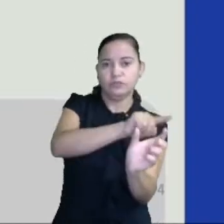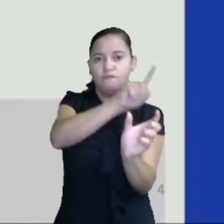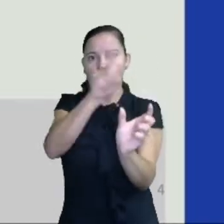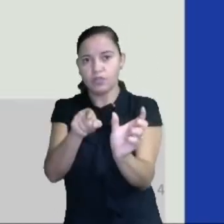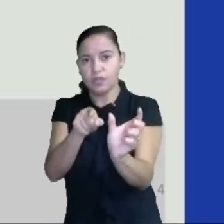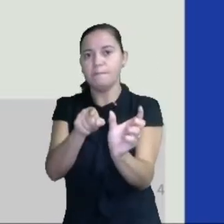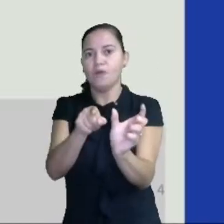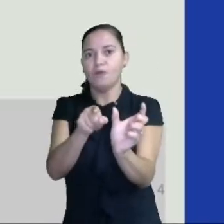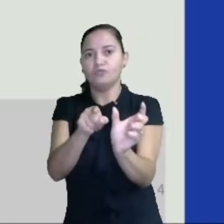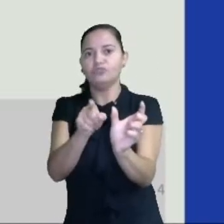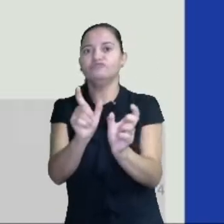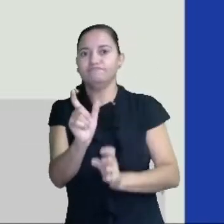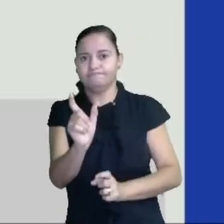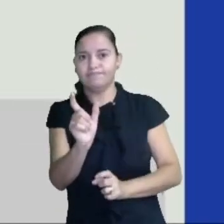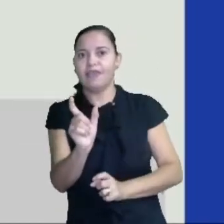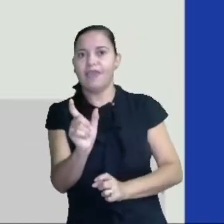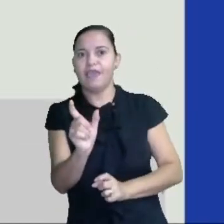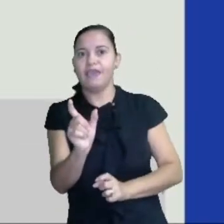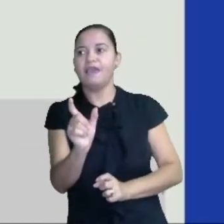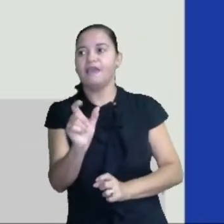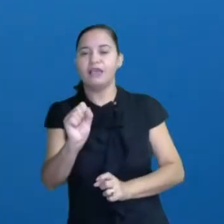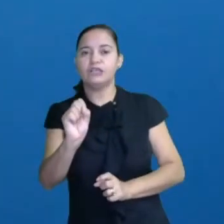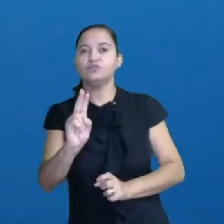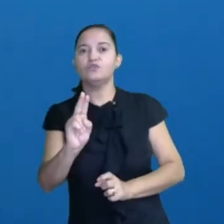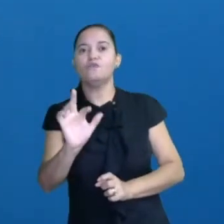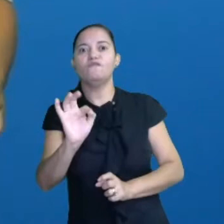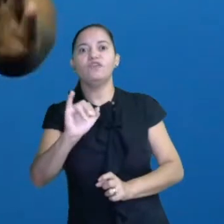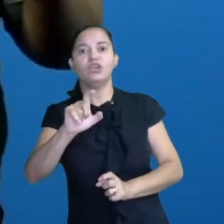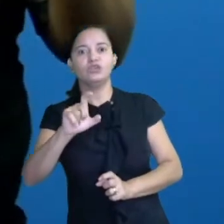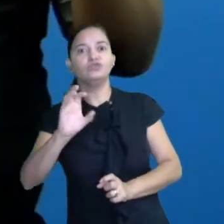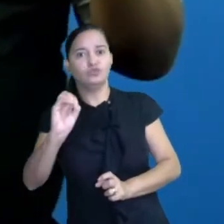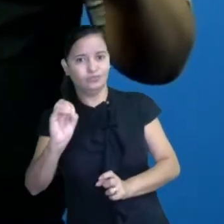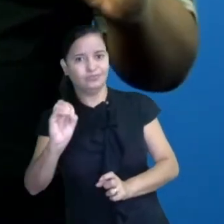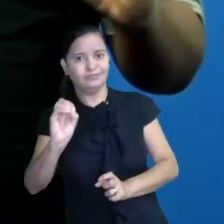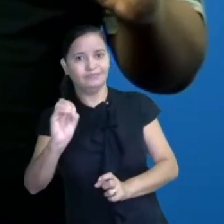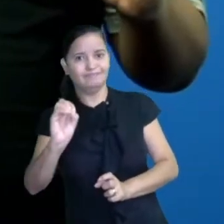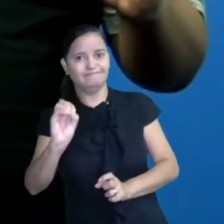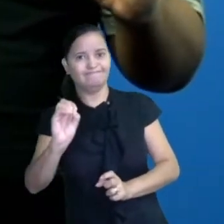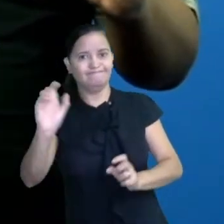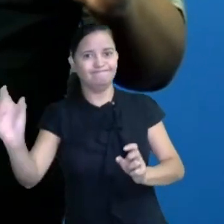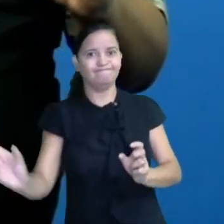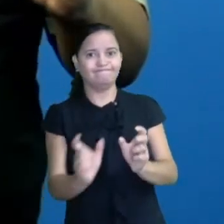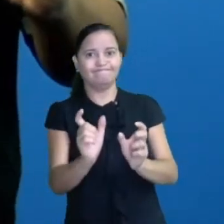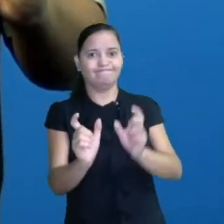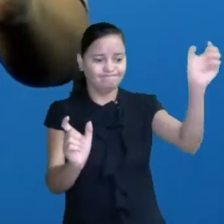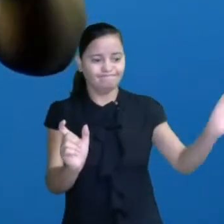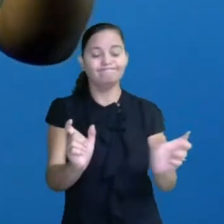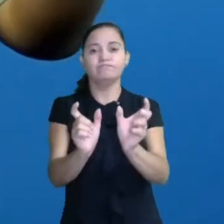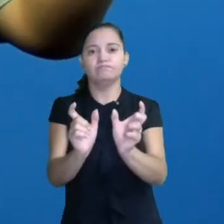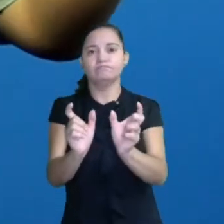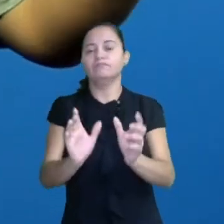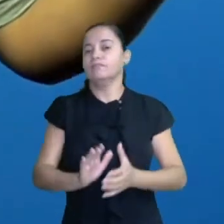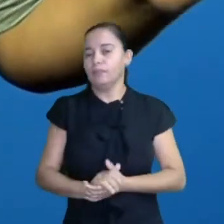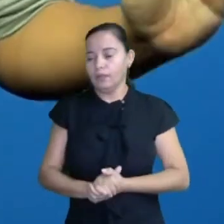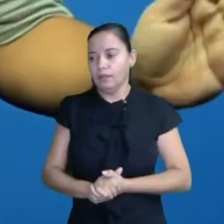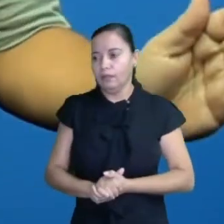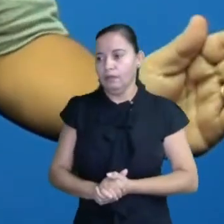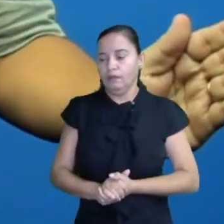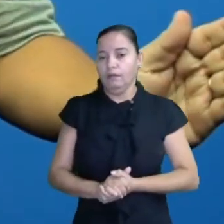radical, é sufixo. Certo, gente? É bem claro e bem fácil.